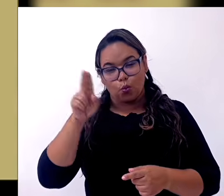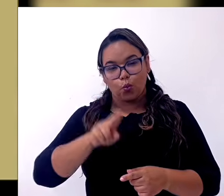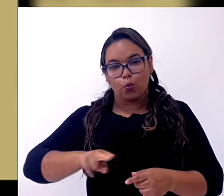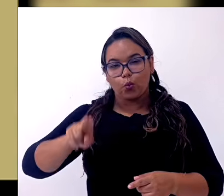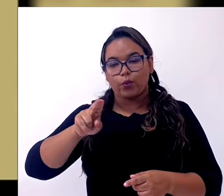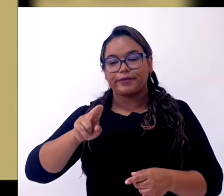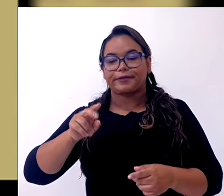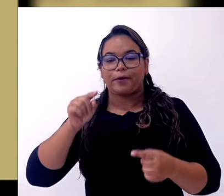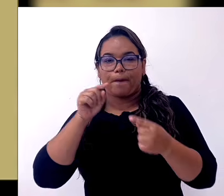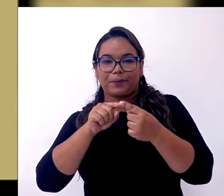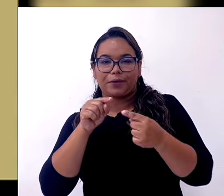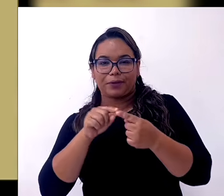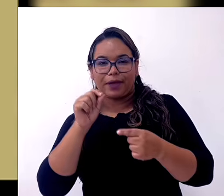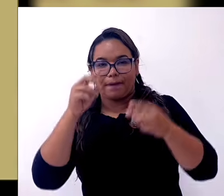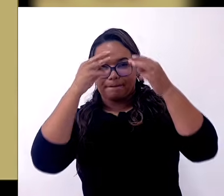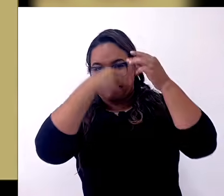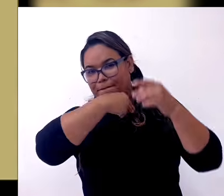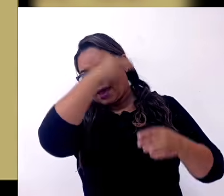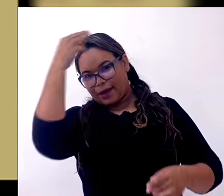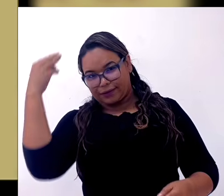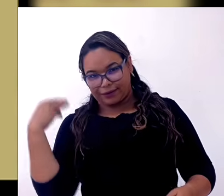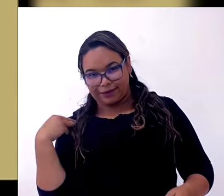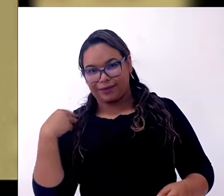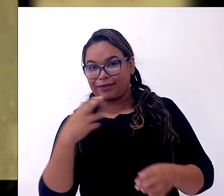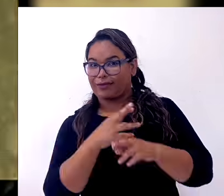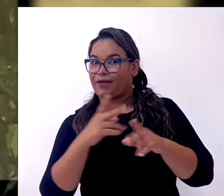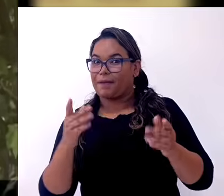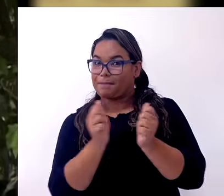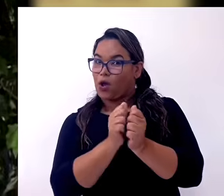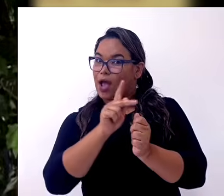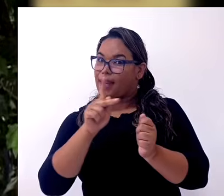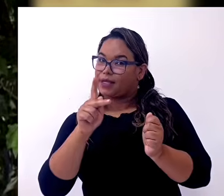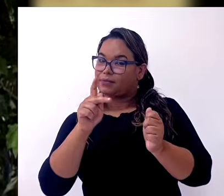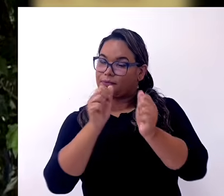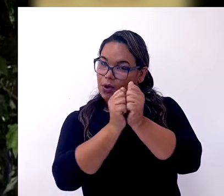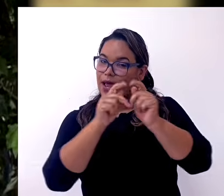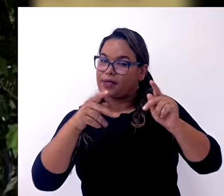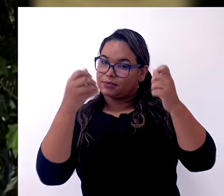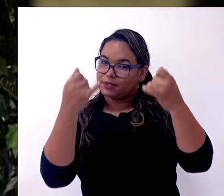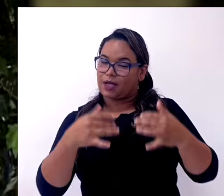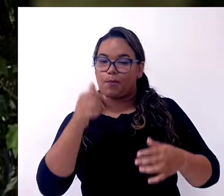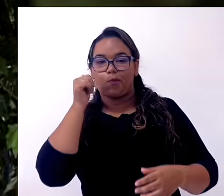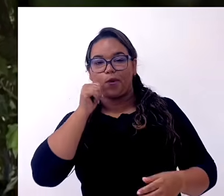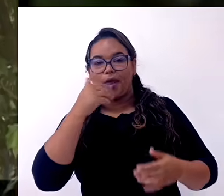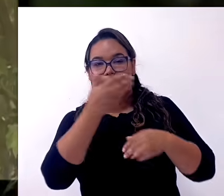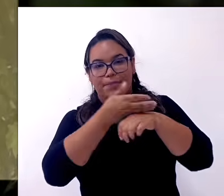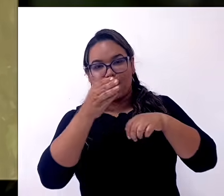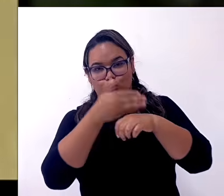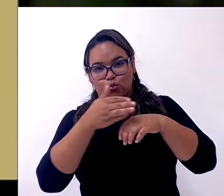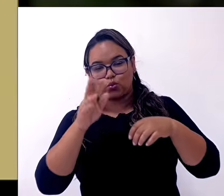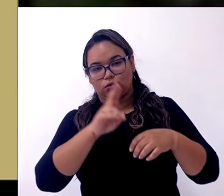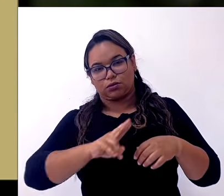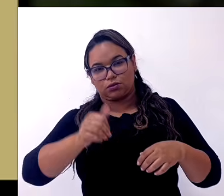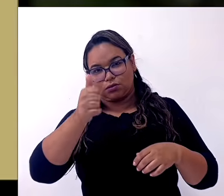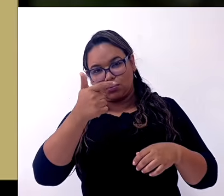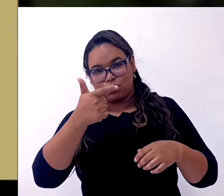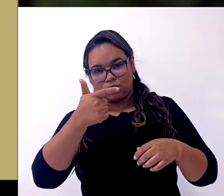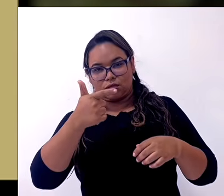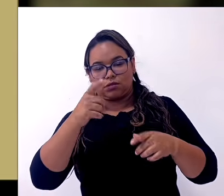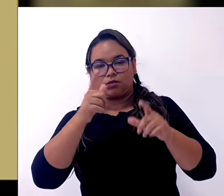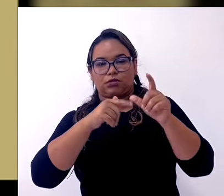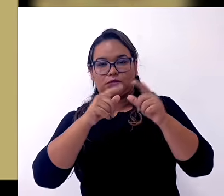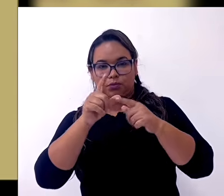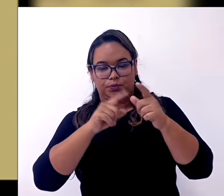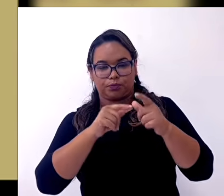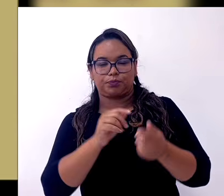Torre de Babel em construção. Conseguem enxergar? Isso foi colocado em toda a Europa. E as estrelas estavam de cabeça para